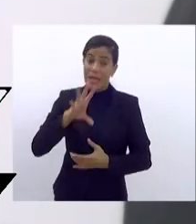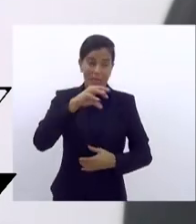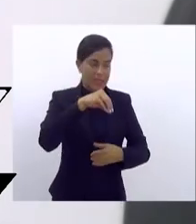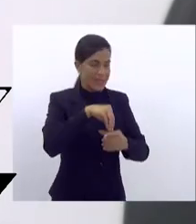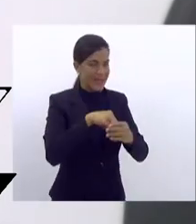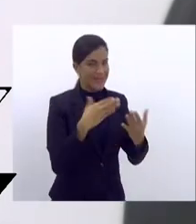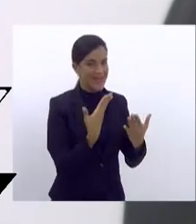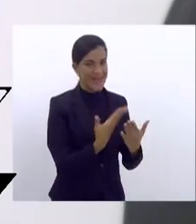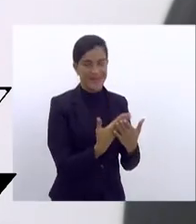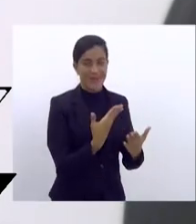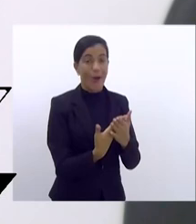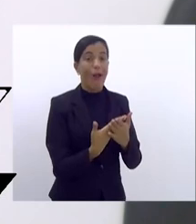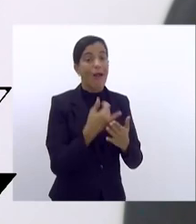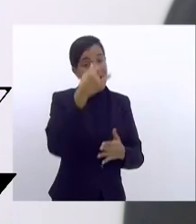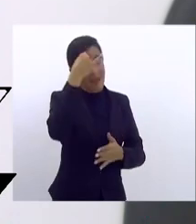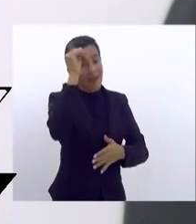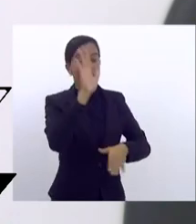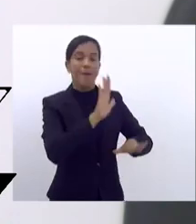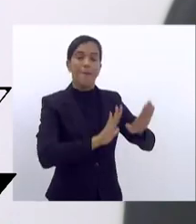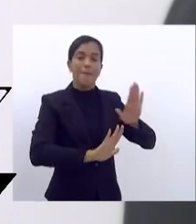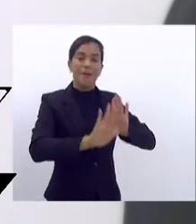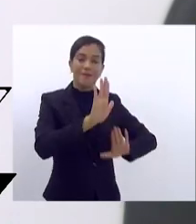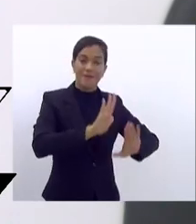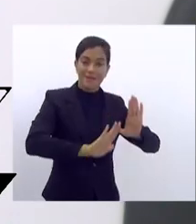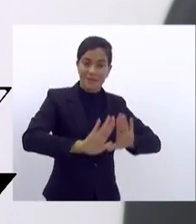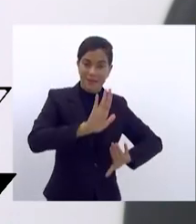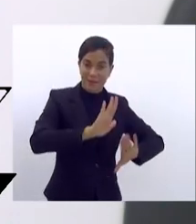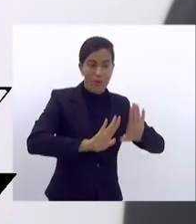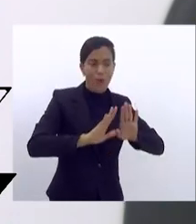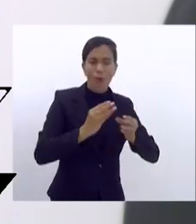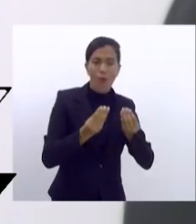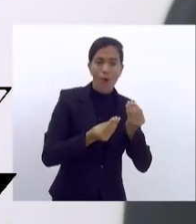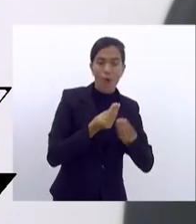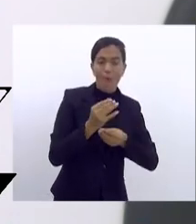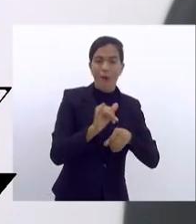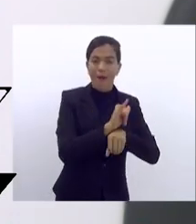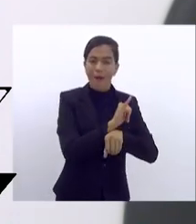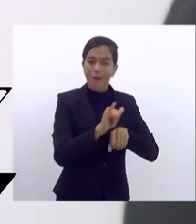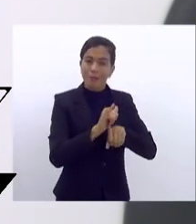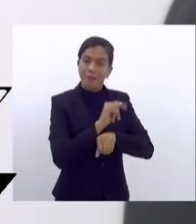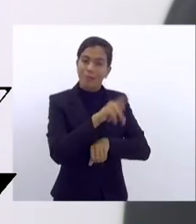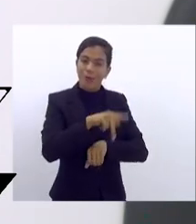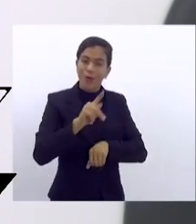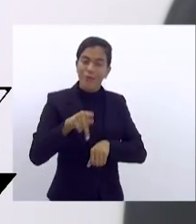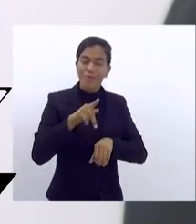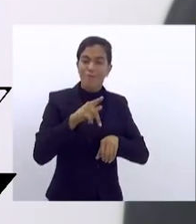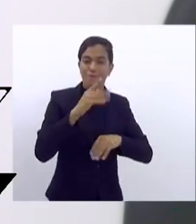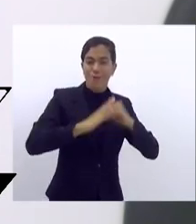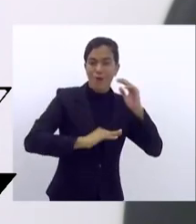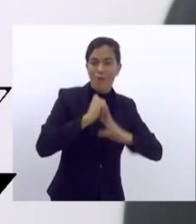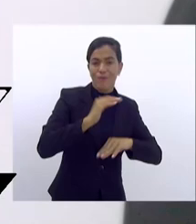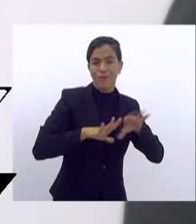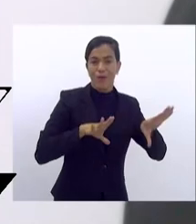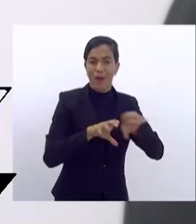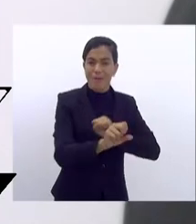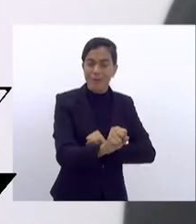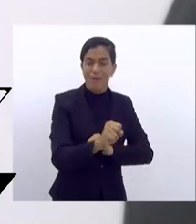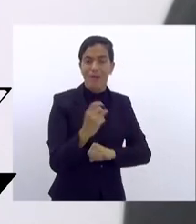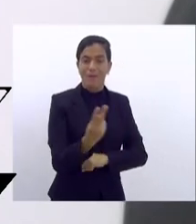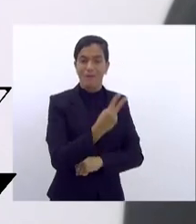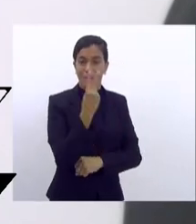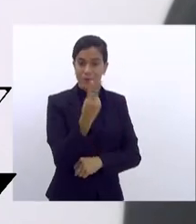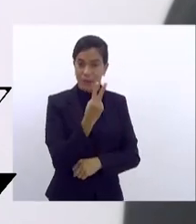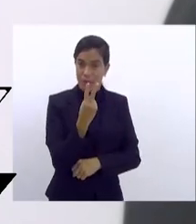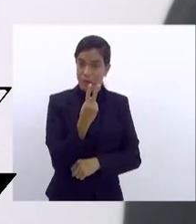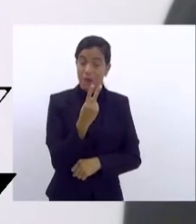é prevenção e prevenção se faz através de profissionais capacitados e valorizados e numa política